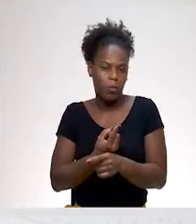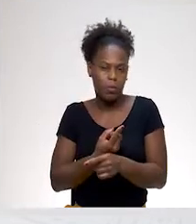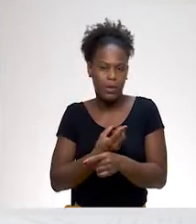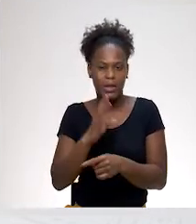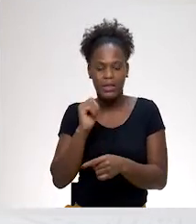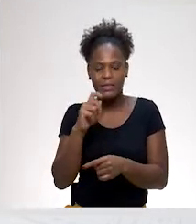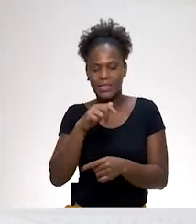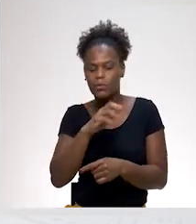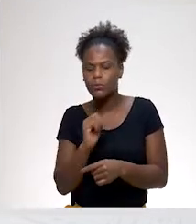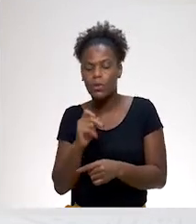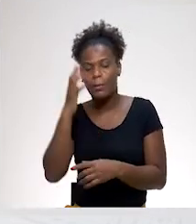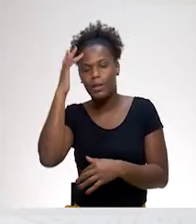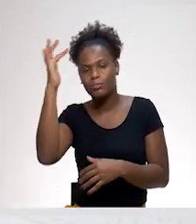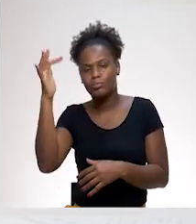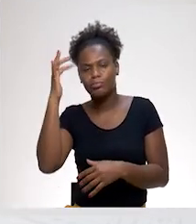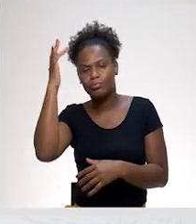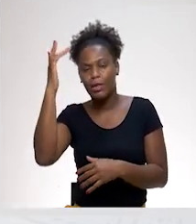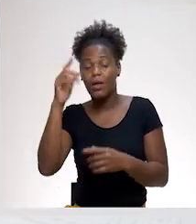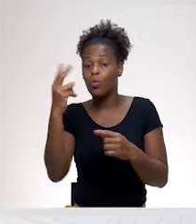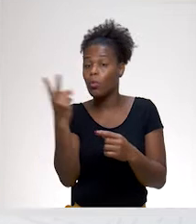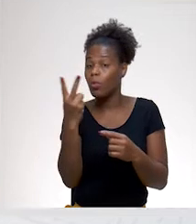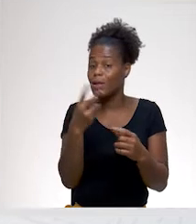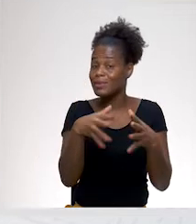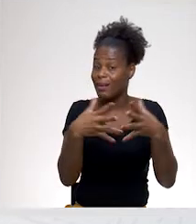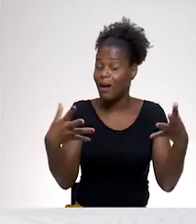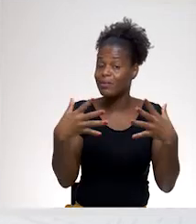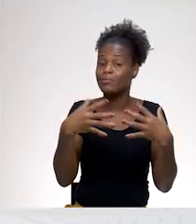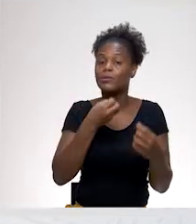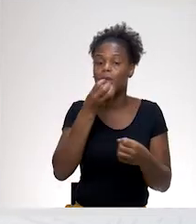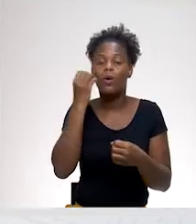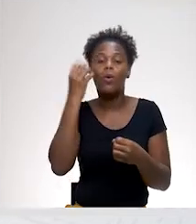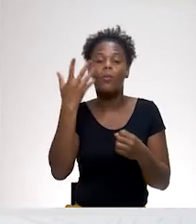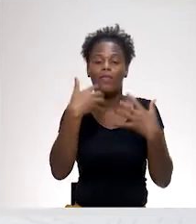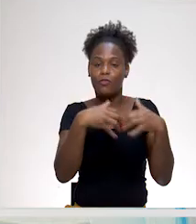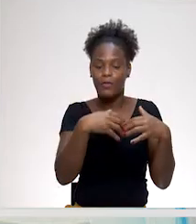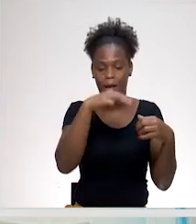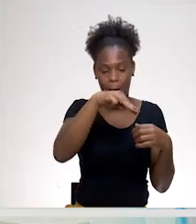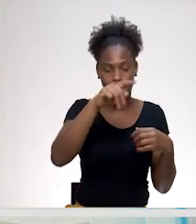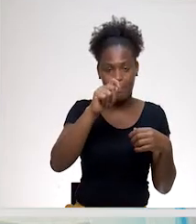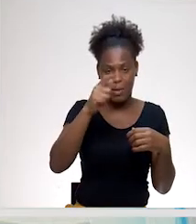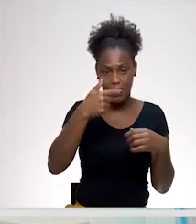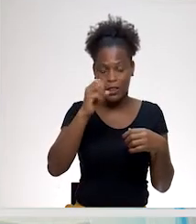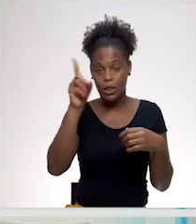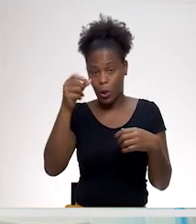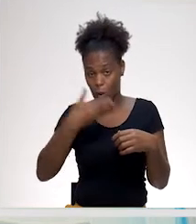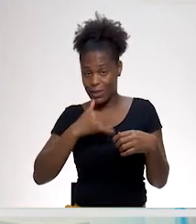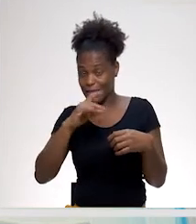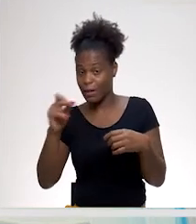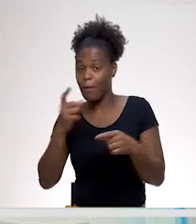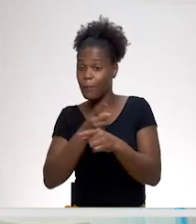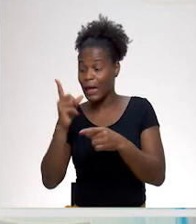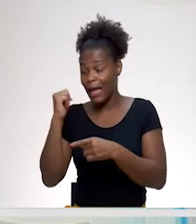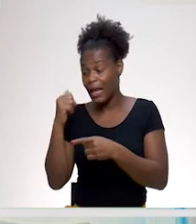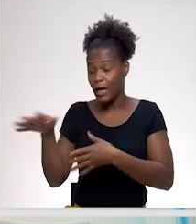e da imaginação. Duas grandes características da dúvida cartesiana. É metódica porque é o caminho